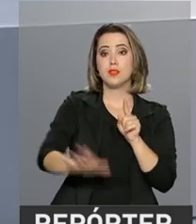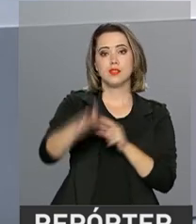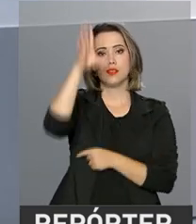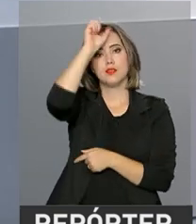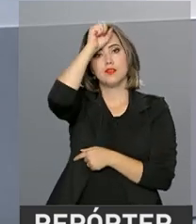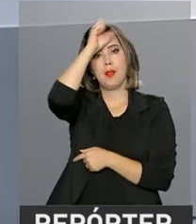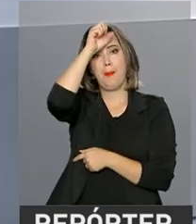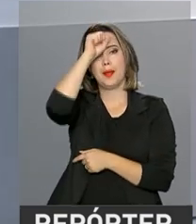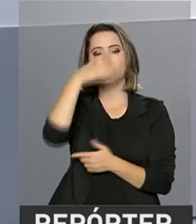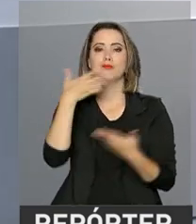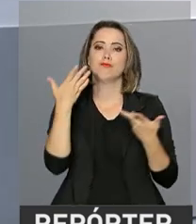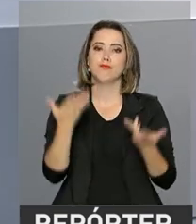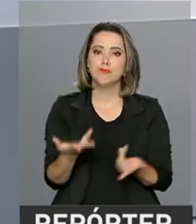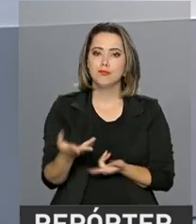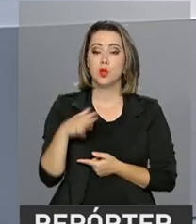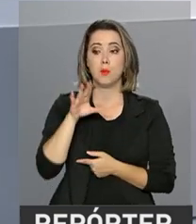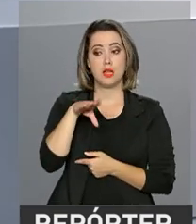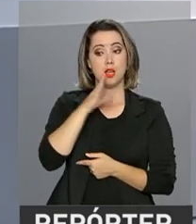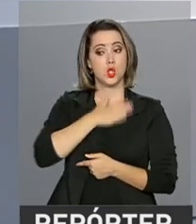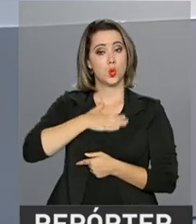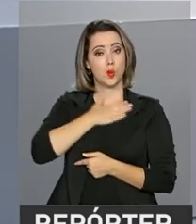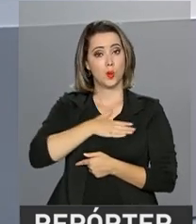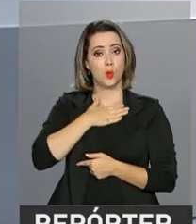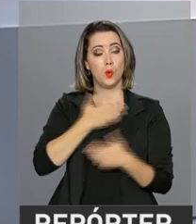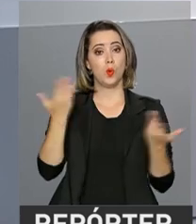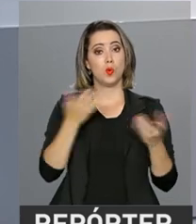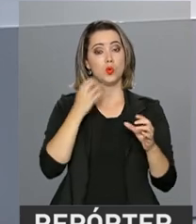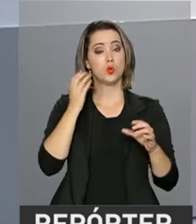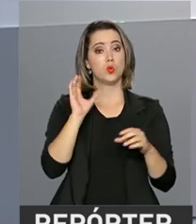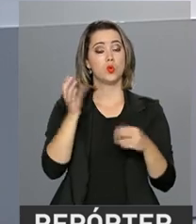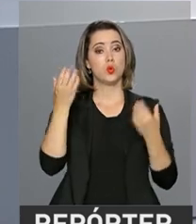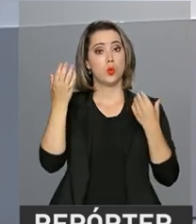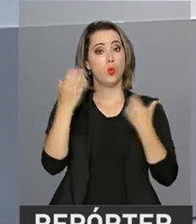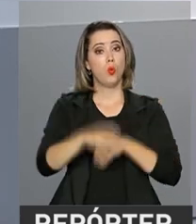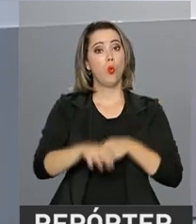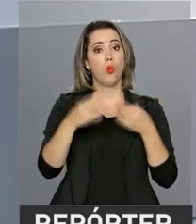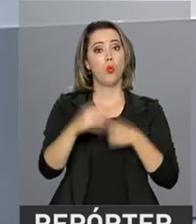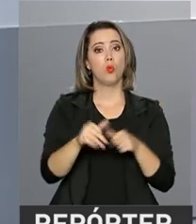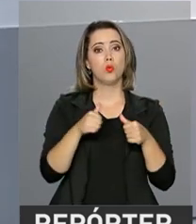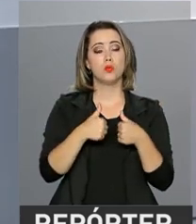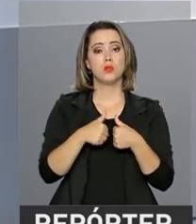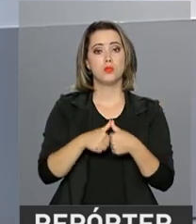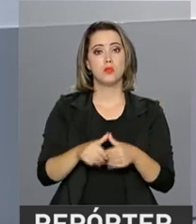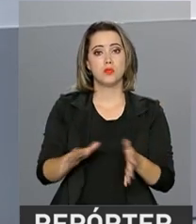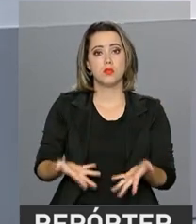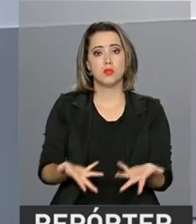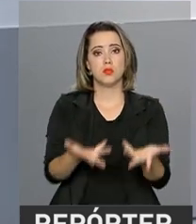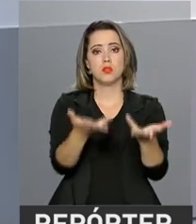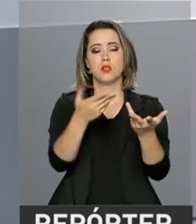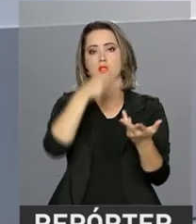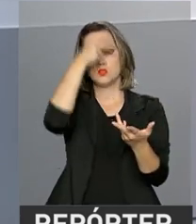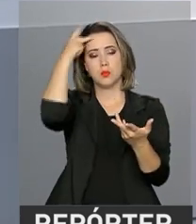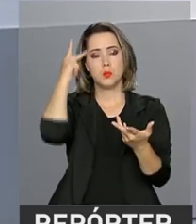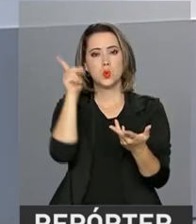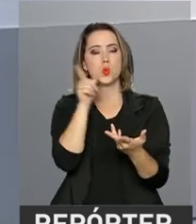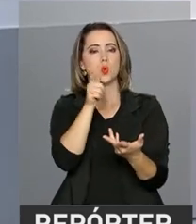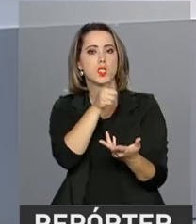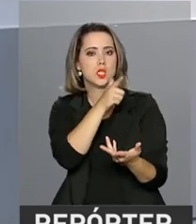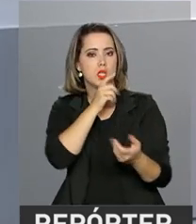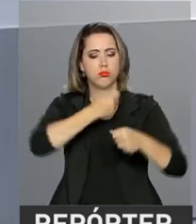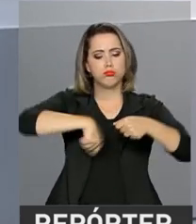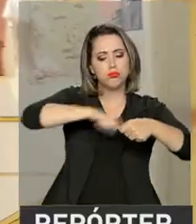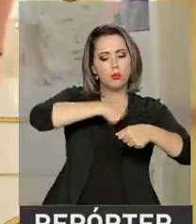crianças apreciem ainda mais esse momento, um concurso está incentivando merendeiras a fazerem receitas mais saudáveis e